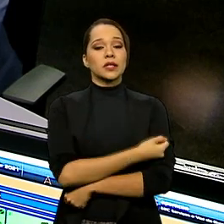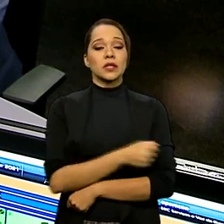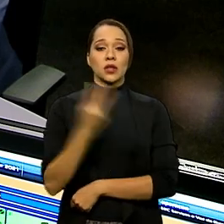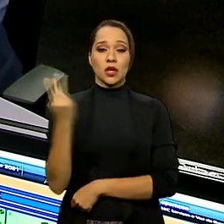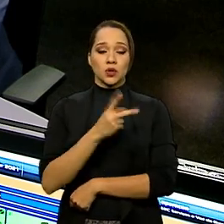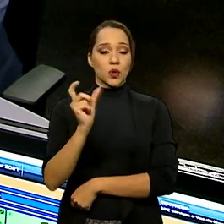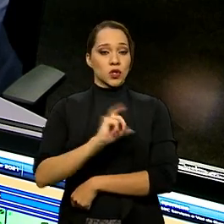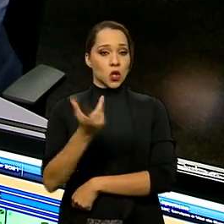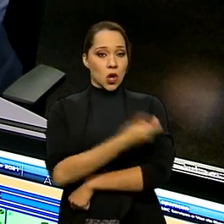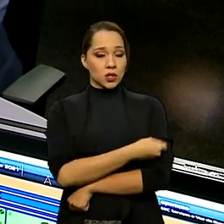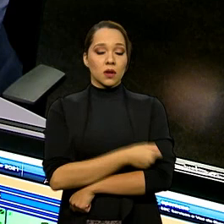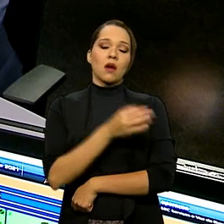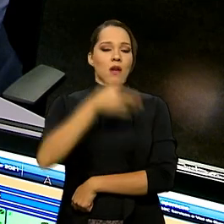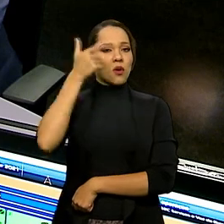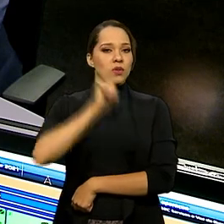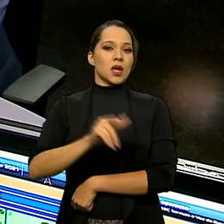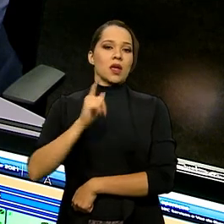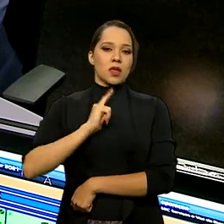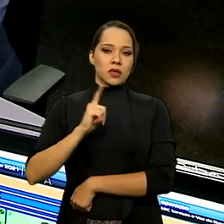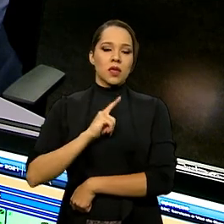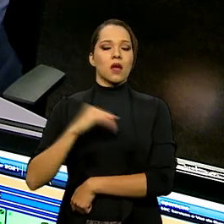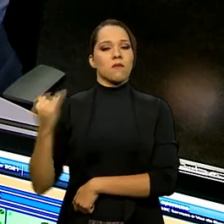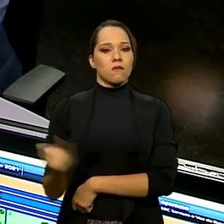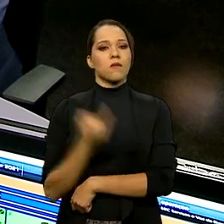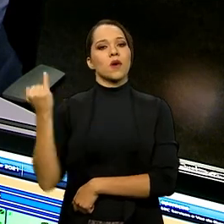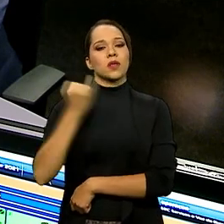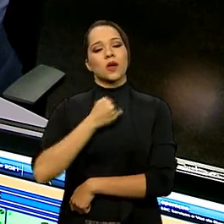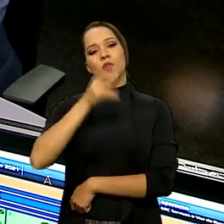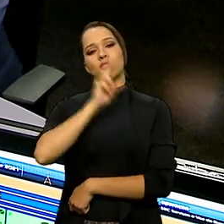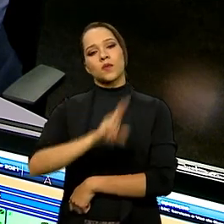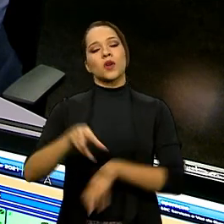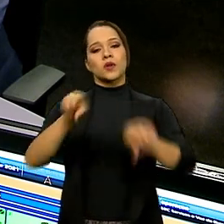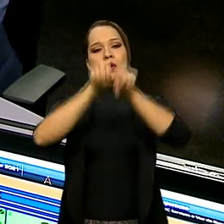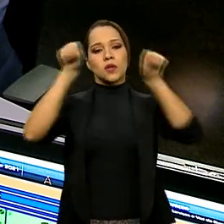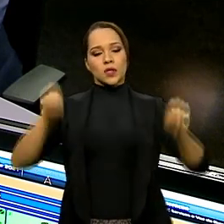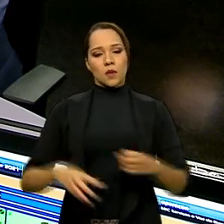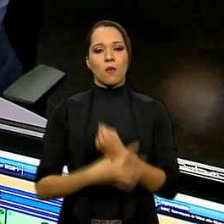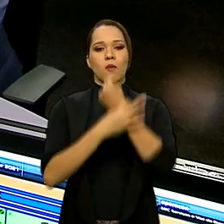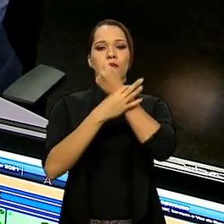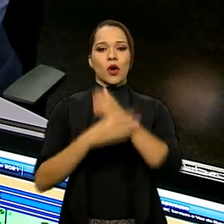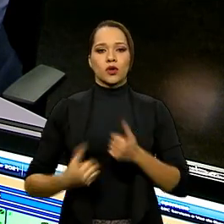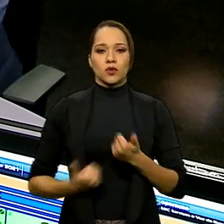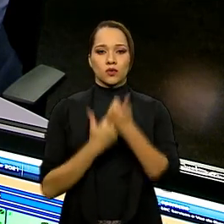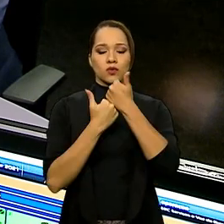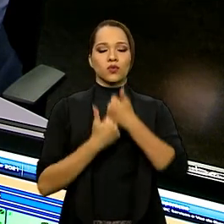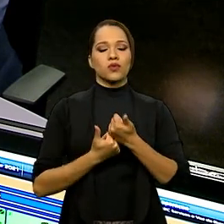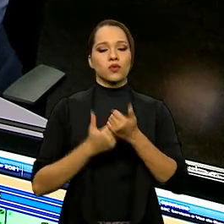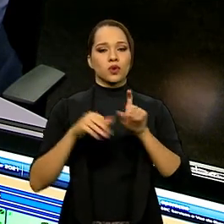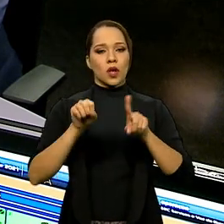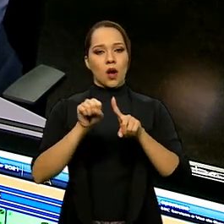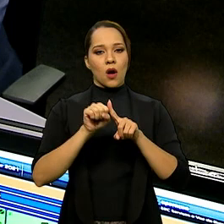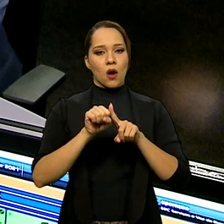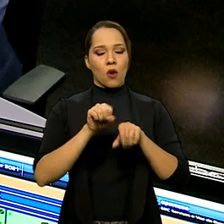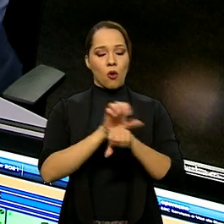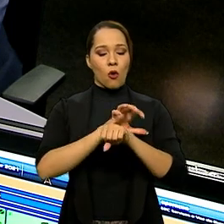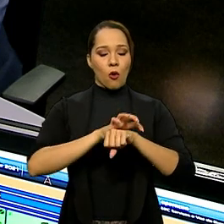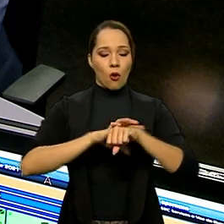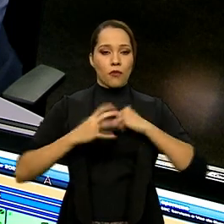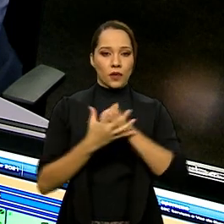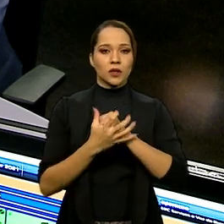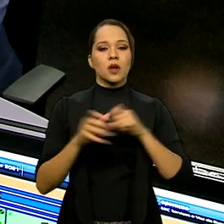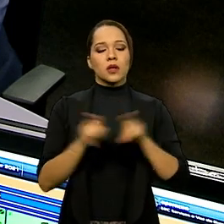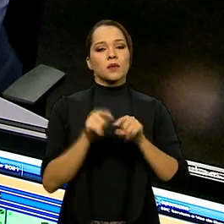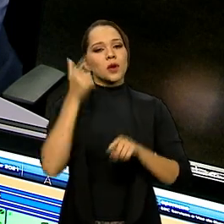duas doses é que a gente consegue ter uma importante resposta do sistema imunológico contra o coronavírus e assim conseguimos